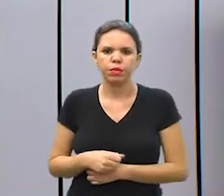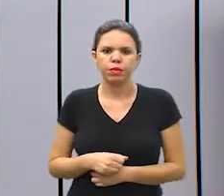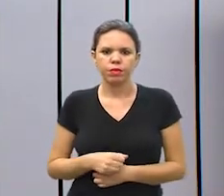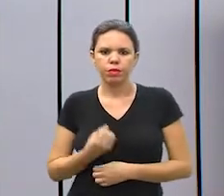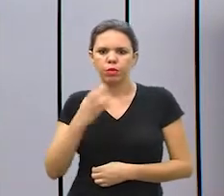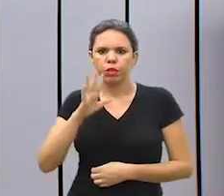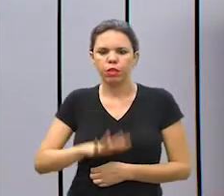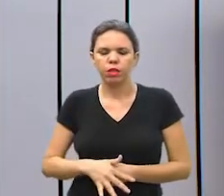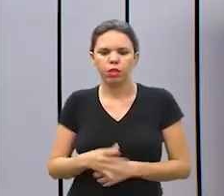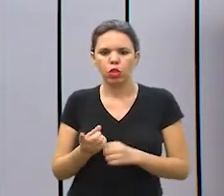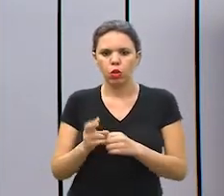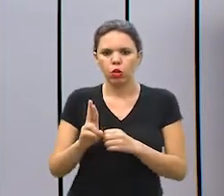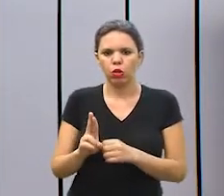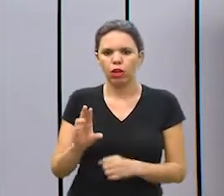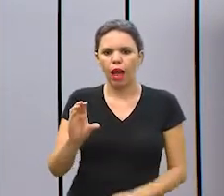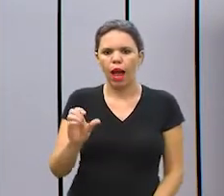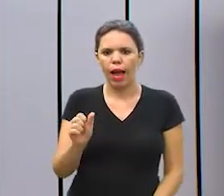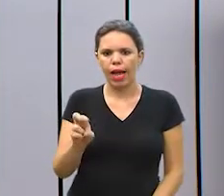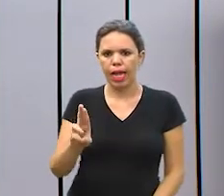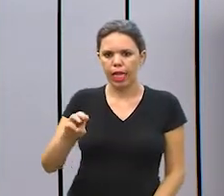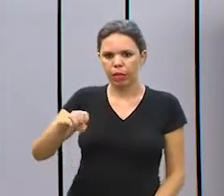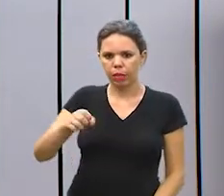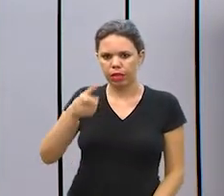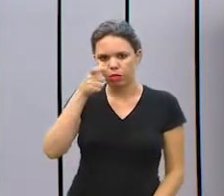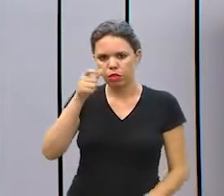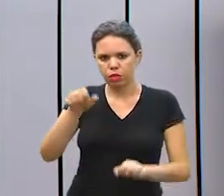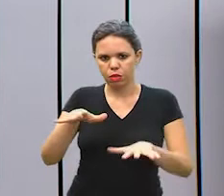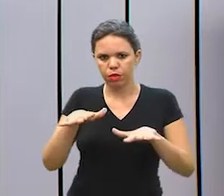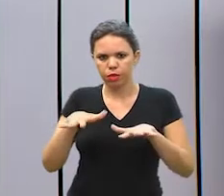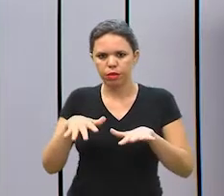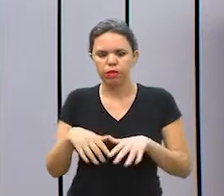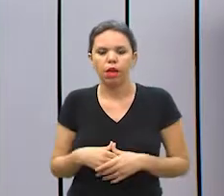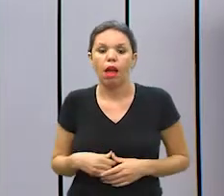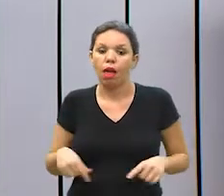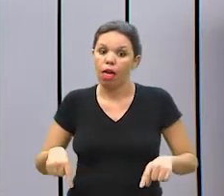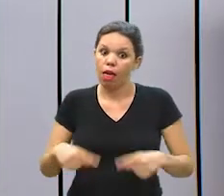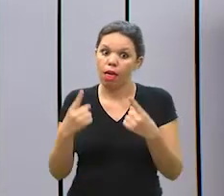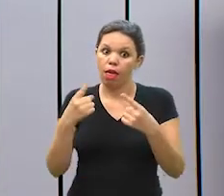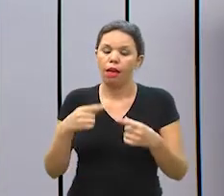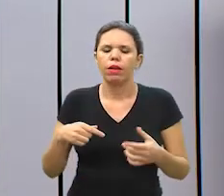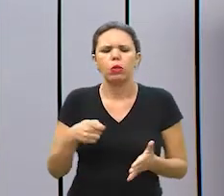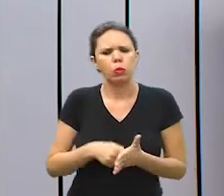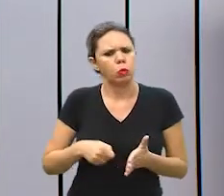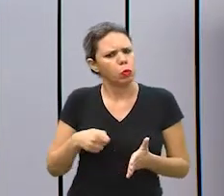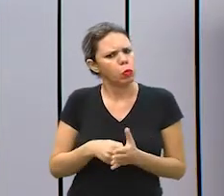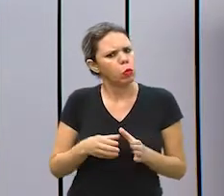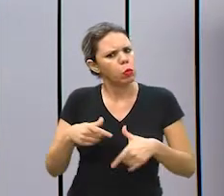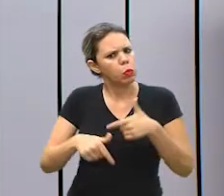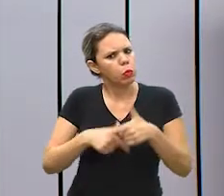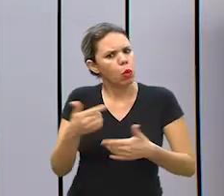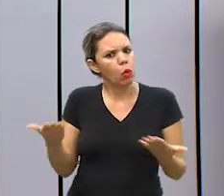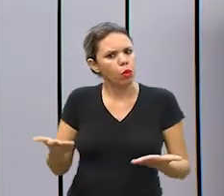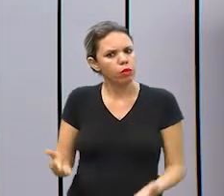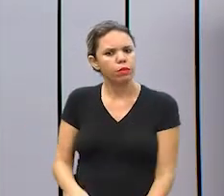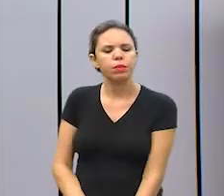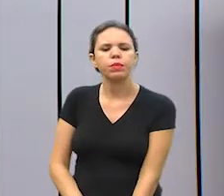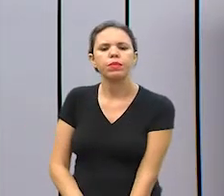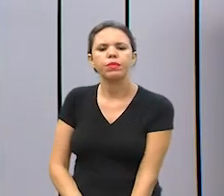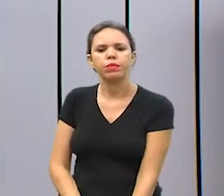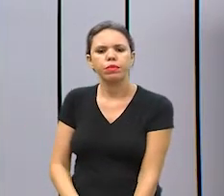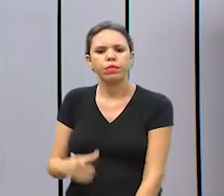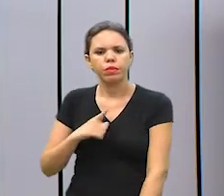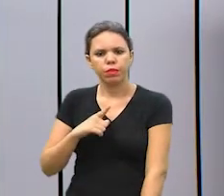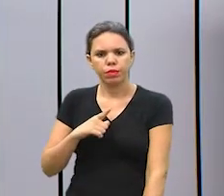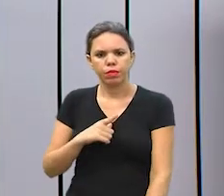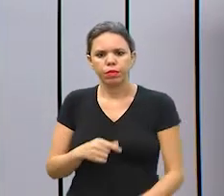Santos, boa tarde, doutora Carmen e público que nos assiste. É um grande desafio, É uma comissão que hoje nós